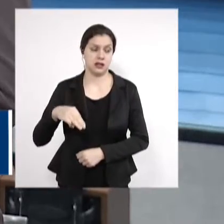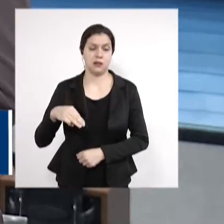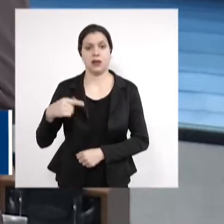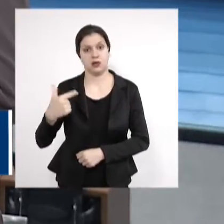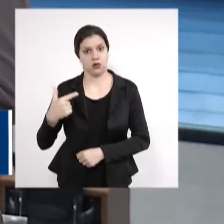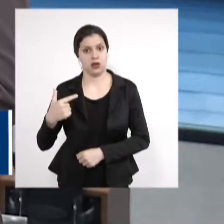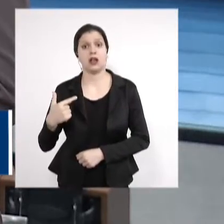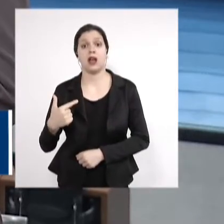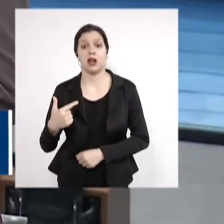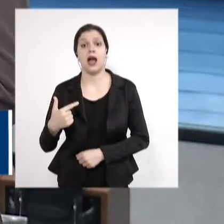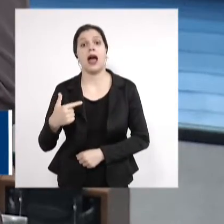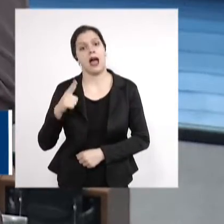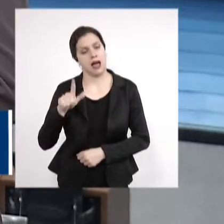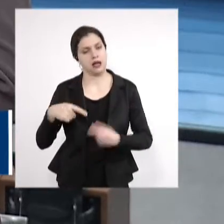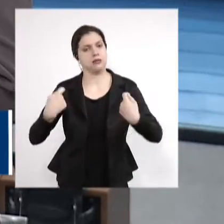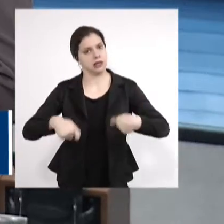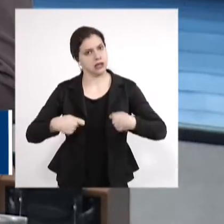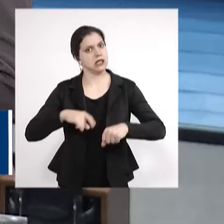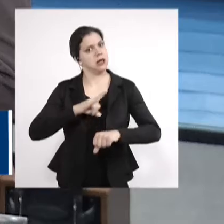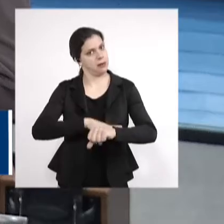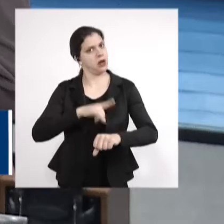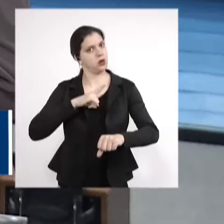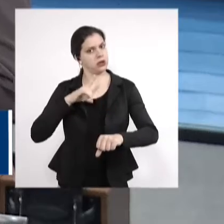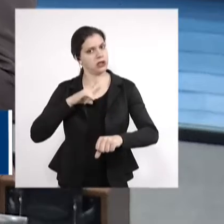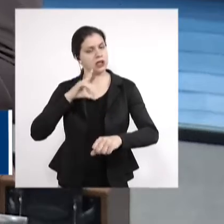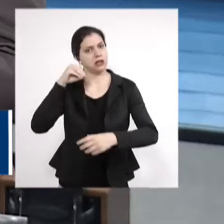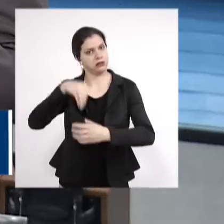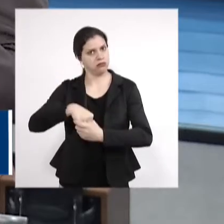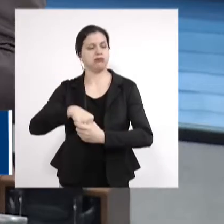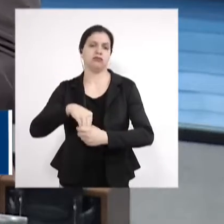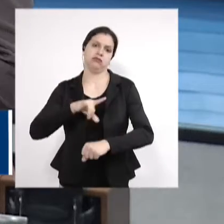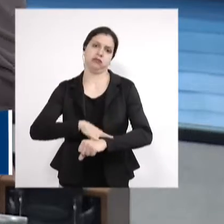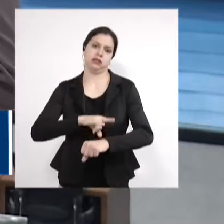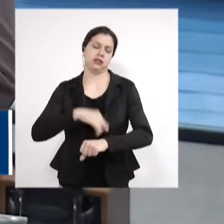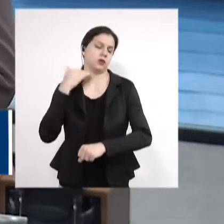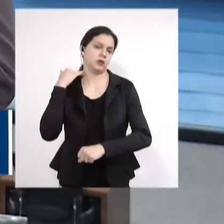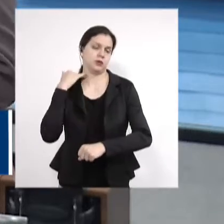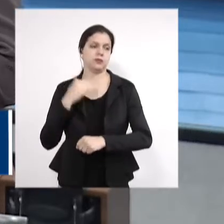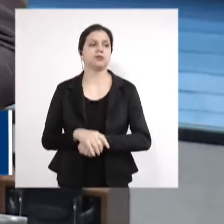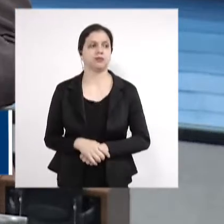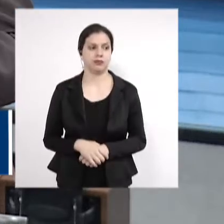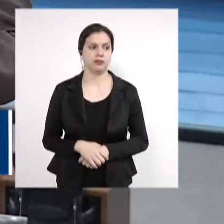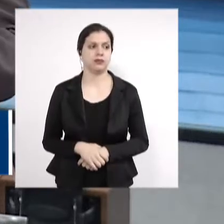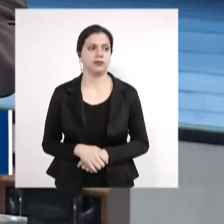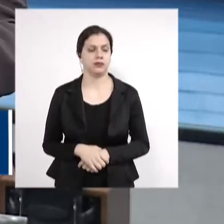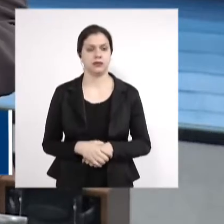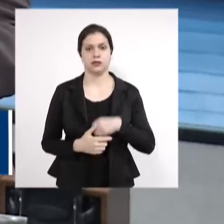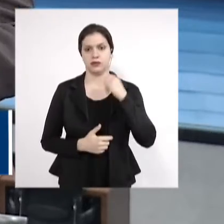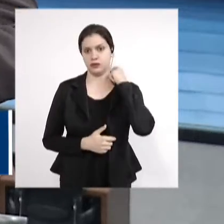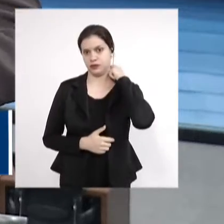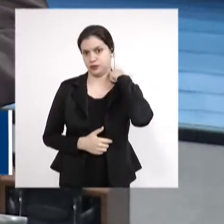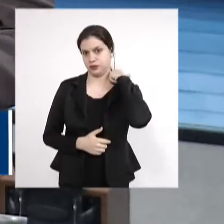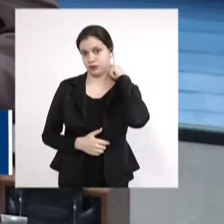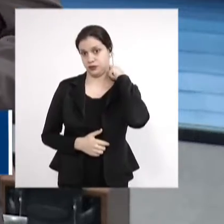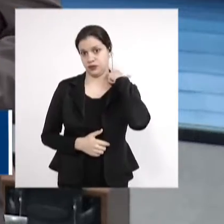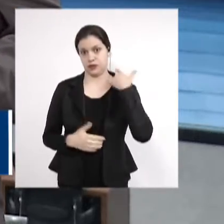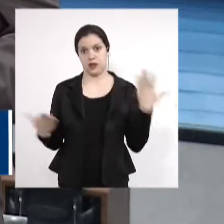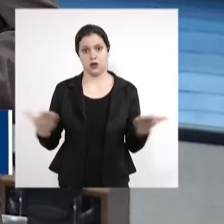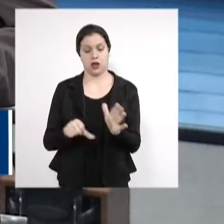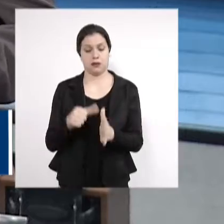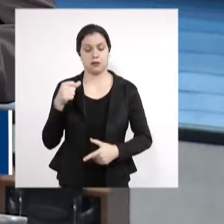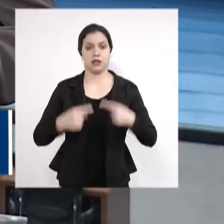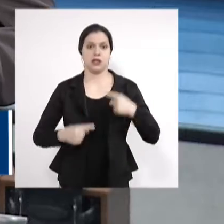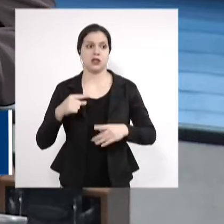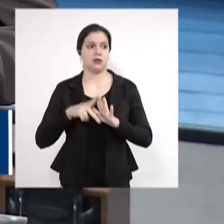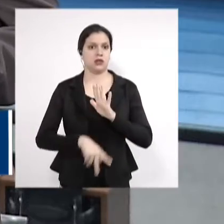para 80 metros quadrados. Isso aí. Bom, matéria também em primeira. Matéria a próxima em primeira. Também em primeira discussão, projeto